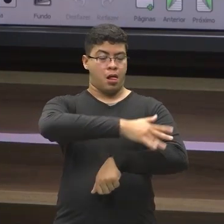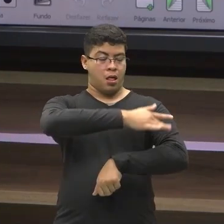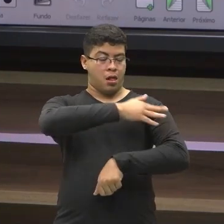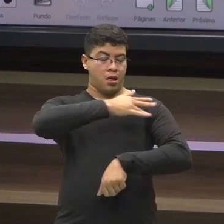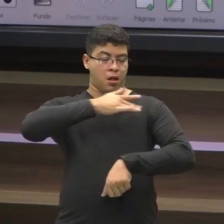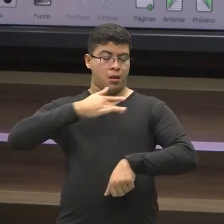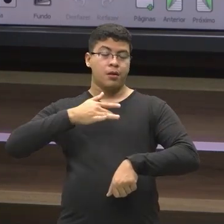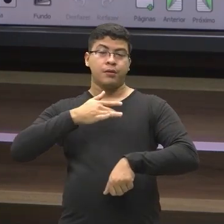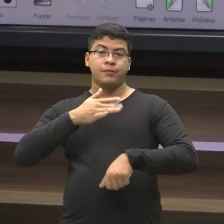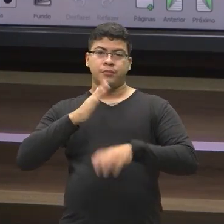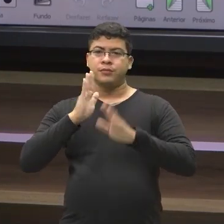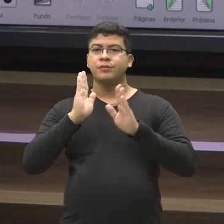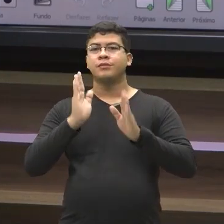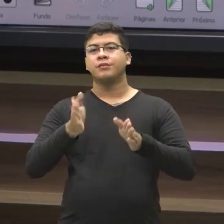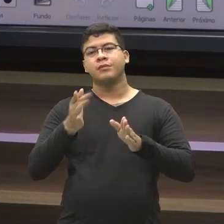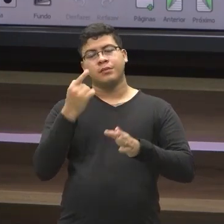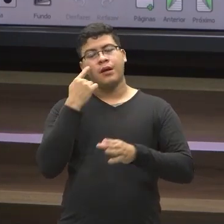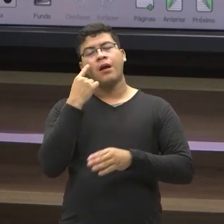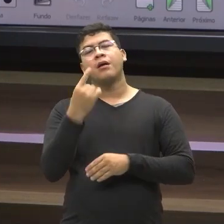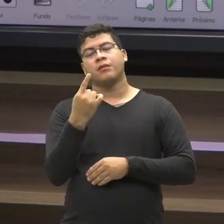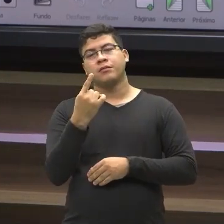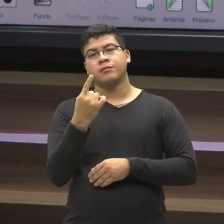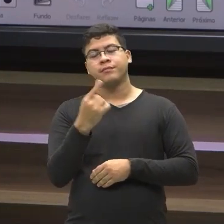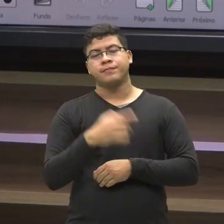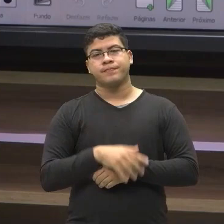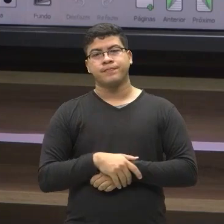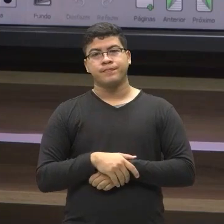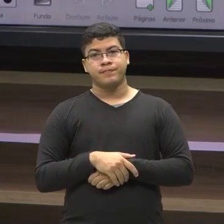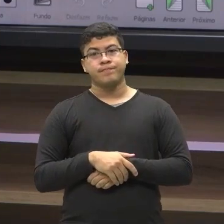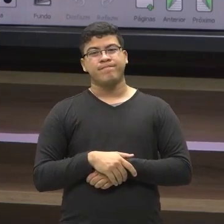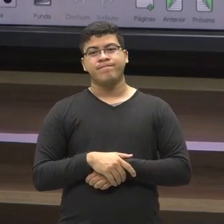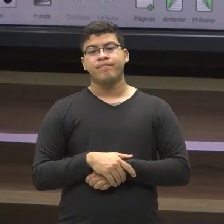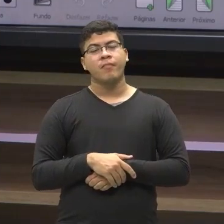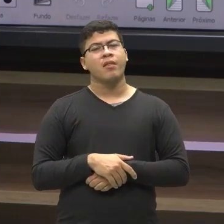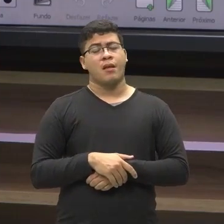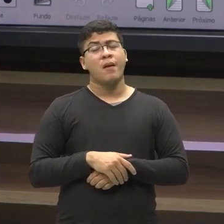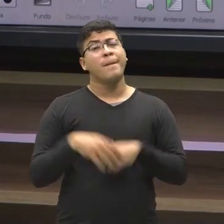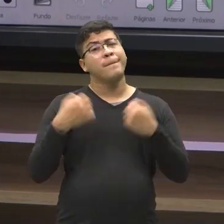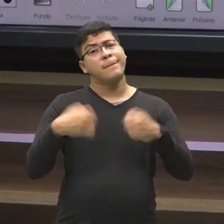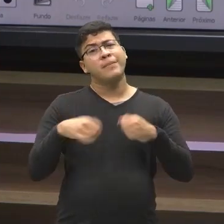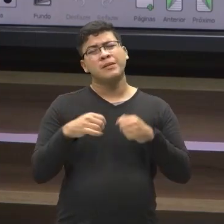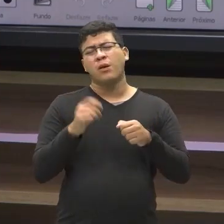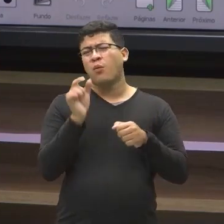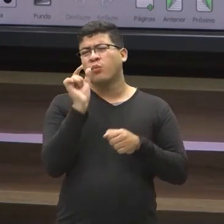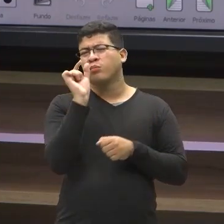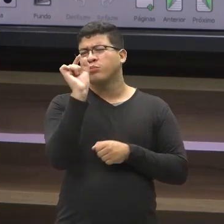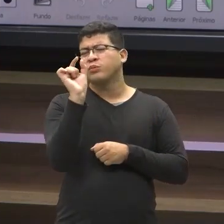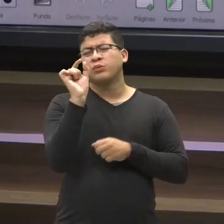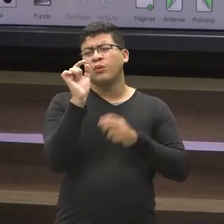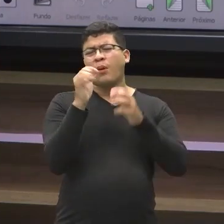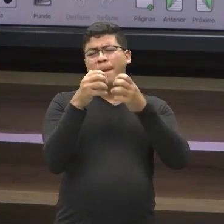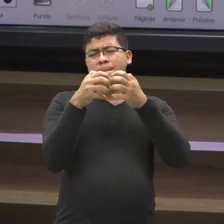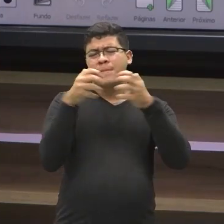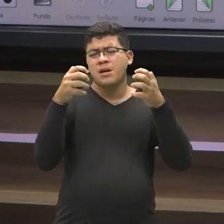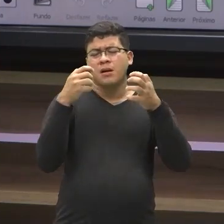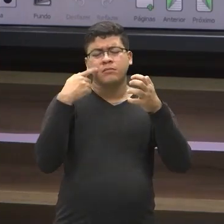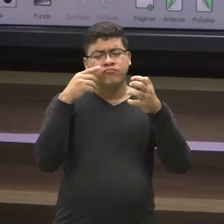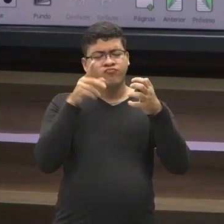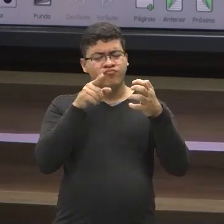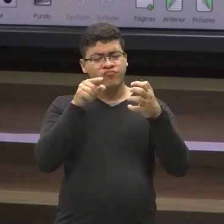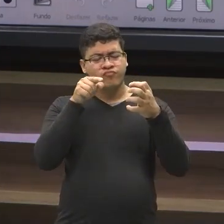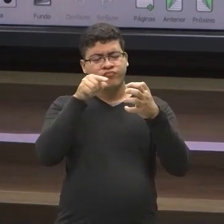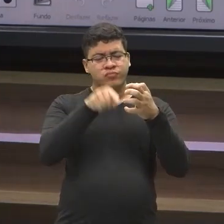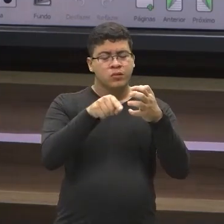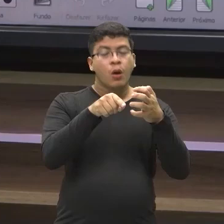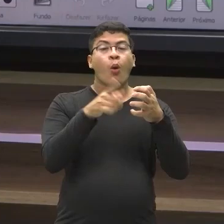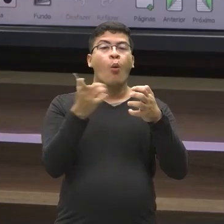animal, ela acaba entrando ali no organismo, né? Então é necessário um pequeno orifício para que ele consiga ter acesso ao organismo. E